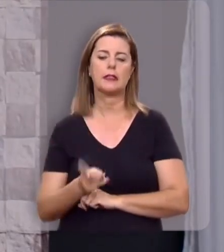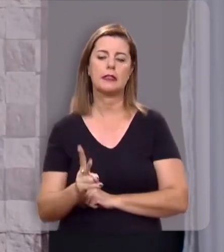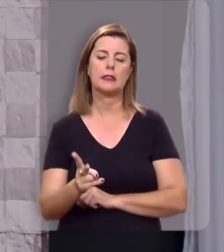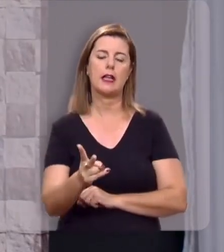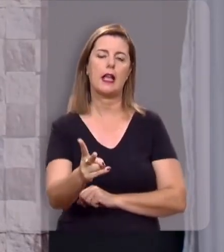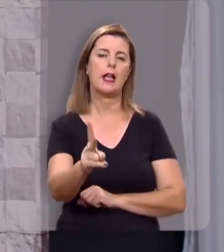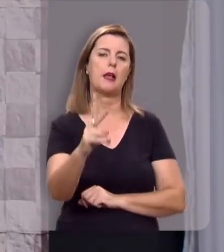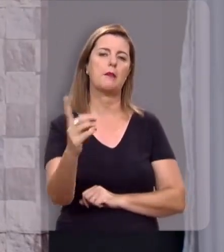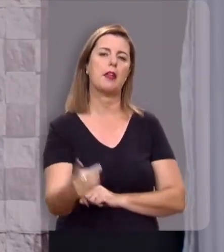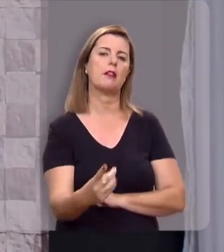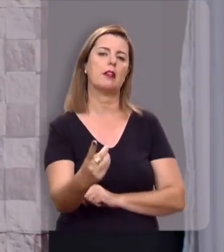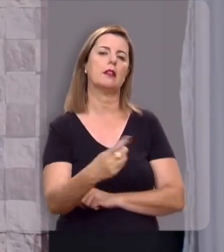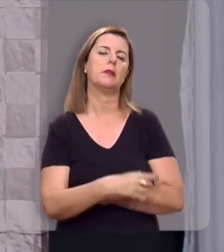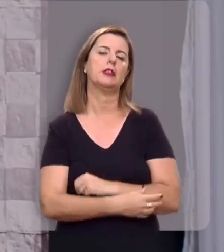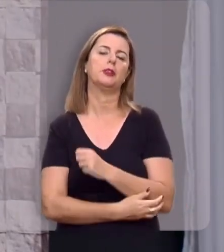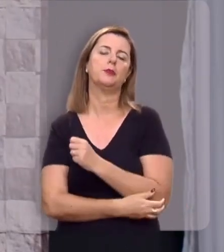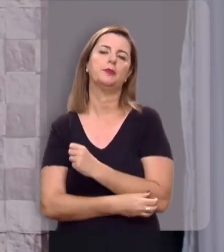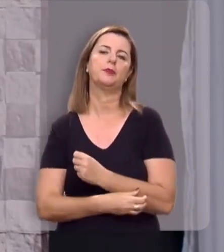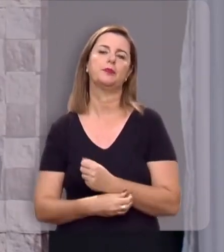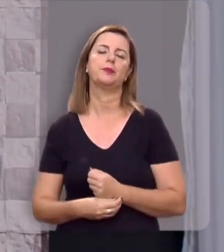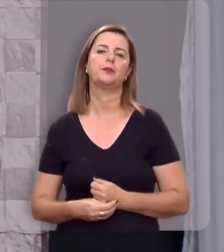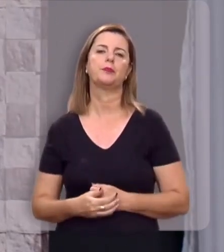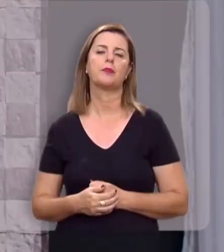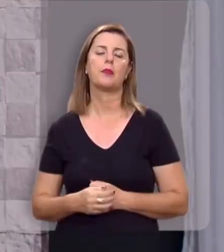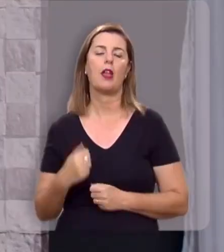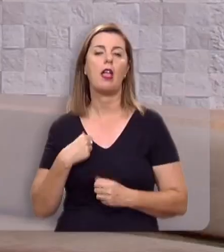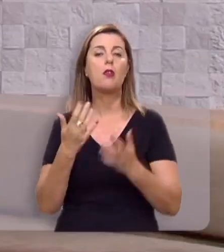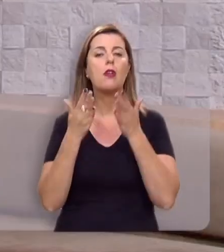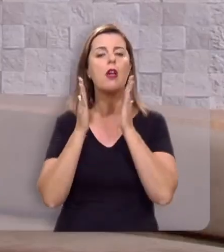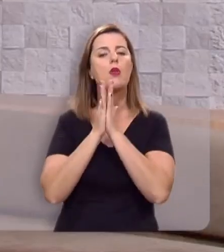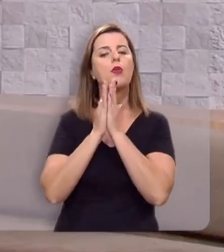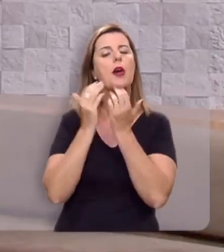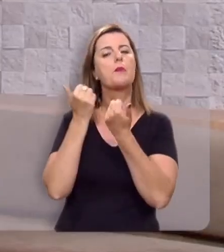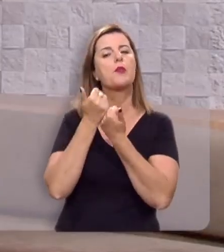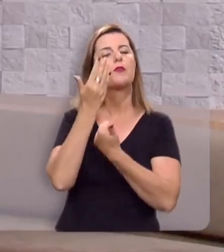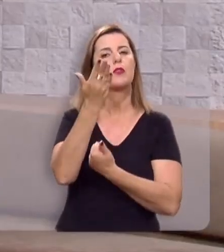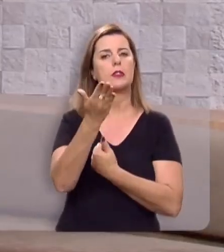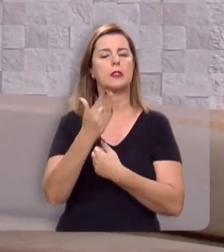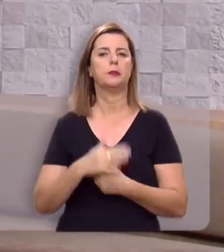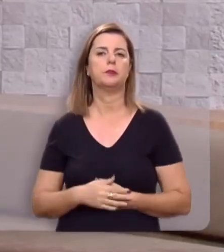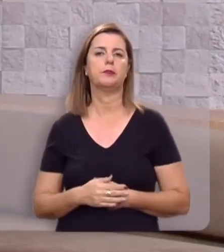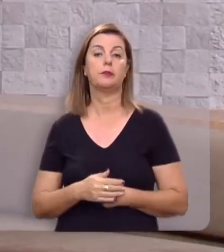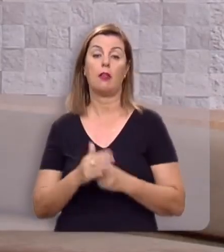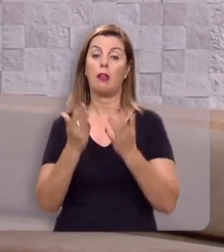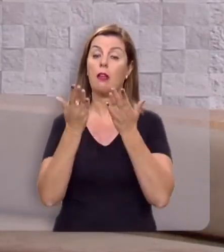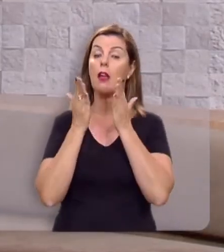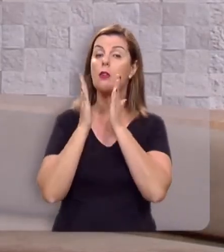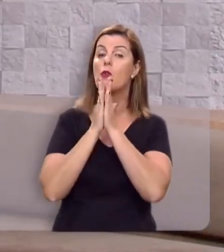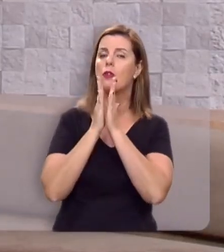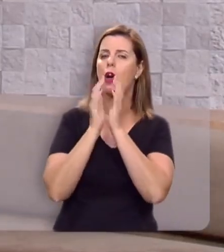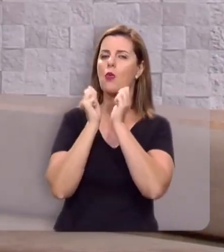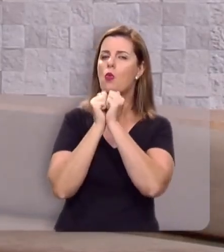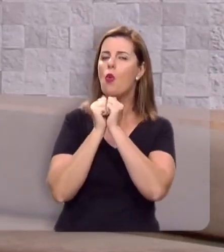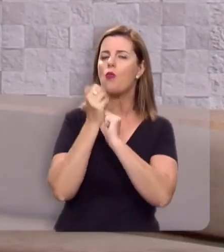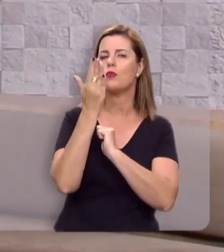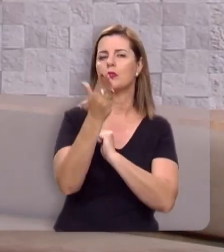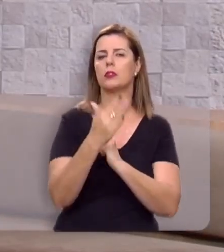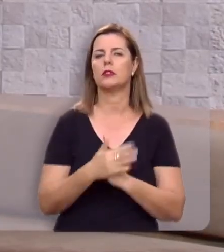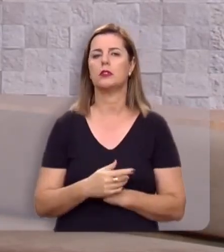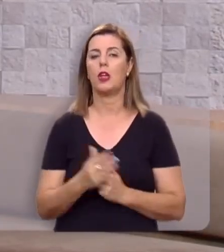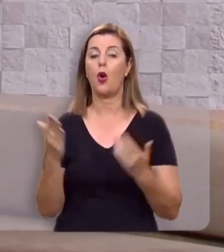por todo o desdobrar da eternidade. Eu quero orar com você, eu quero orar por